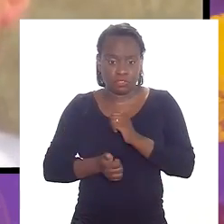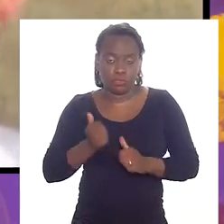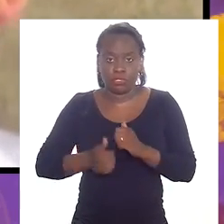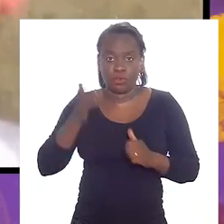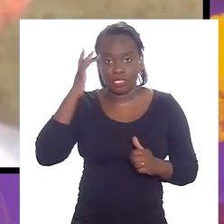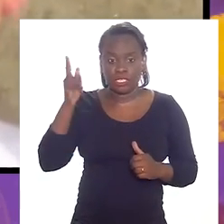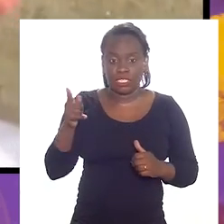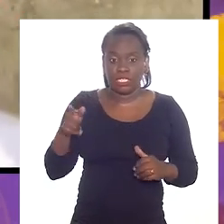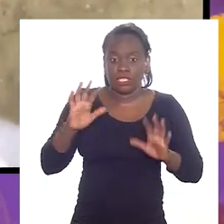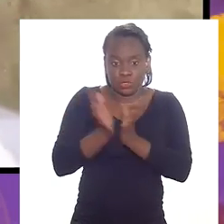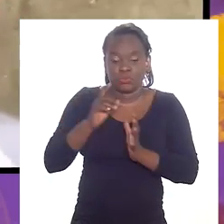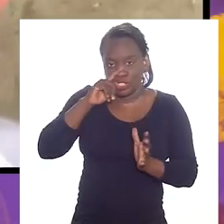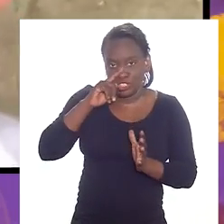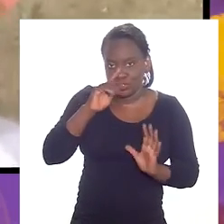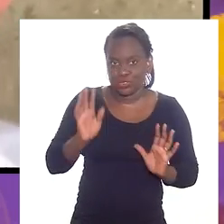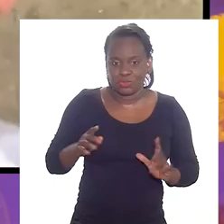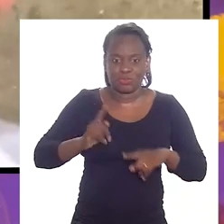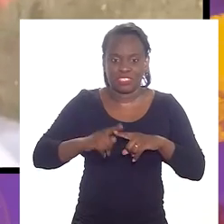futebol eu